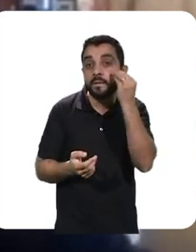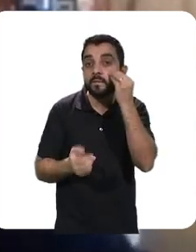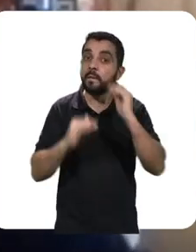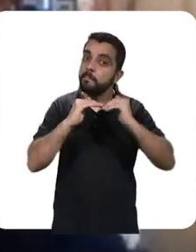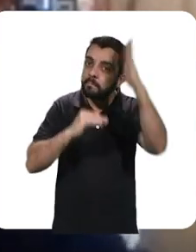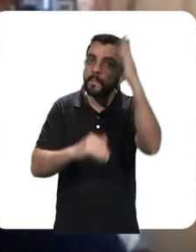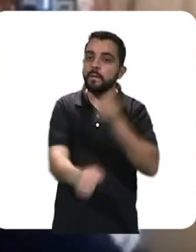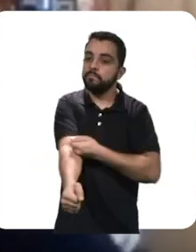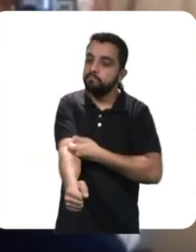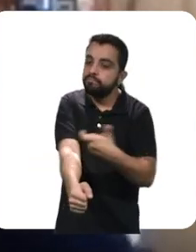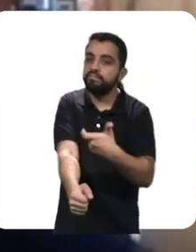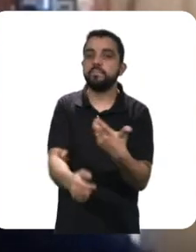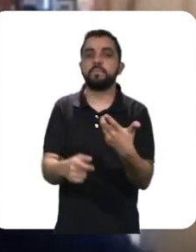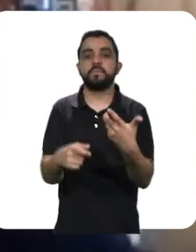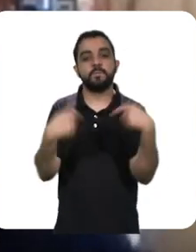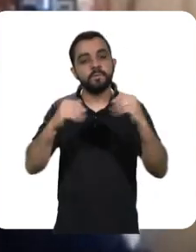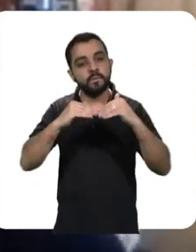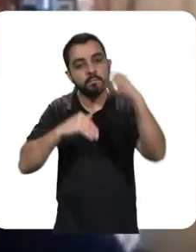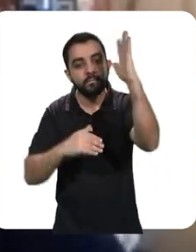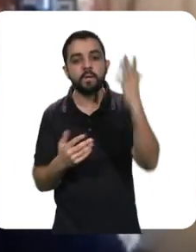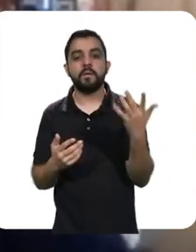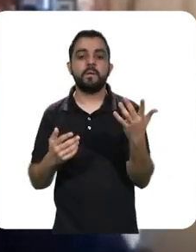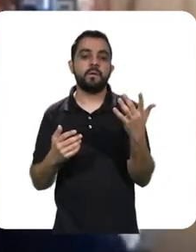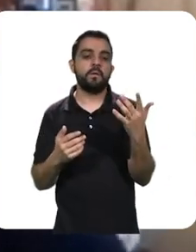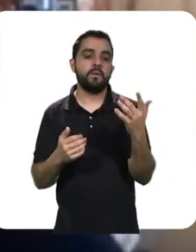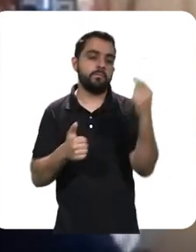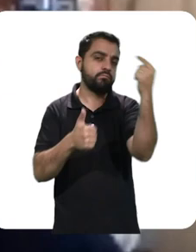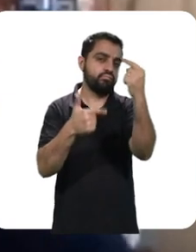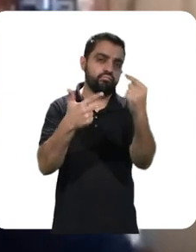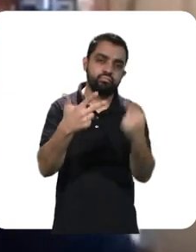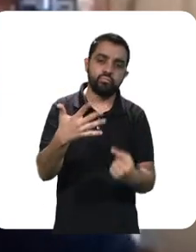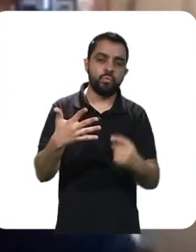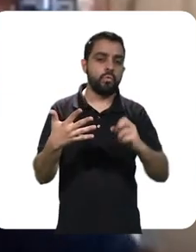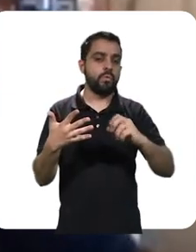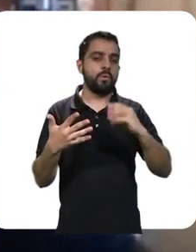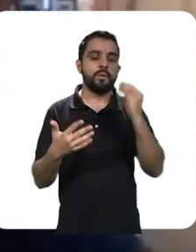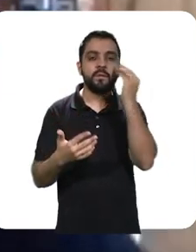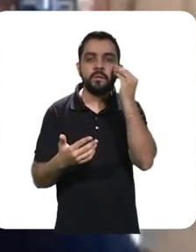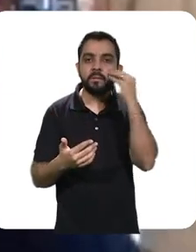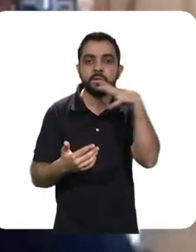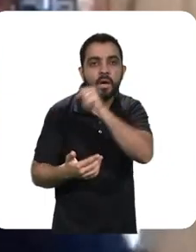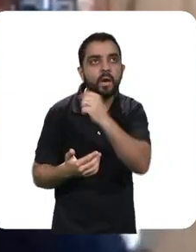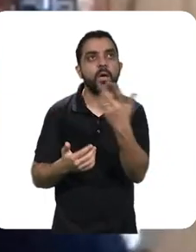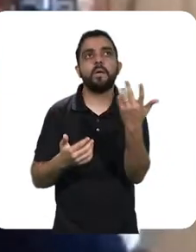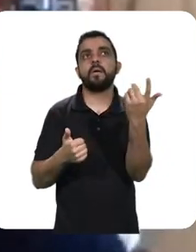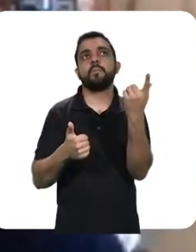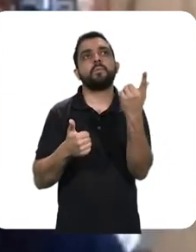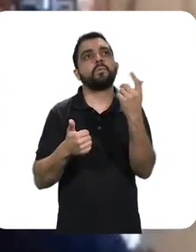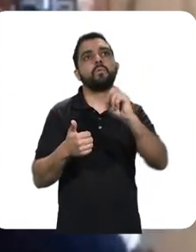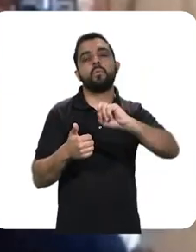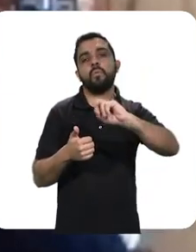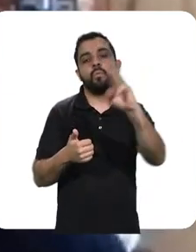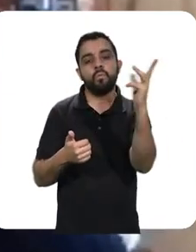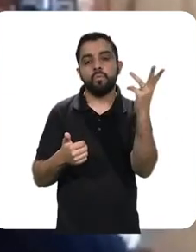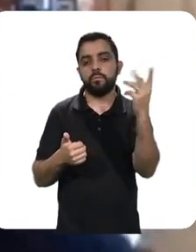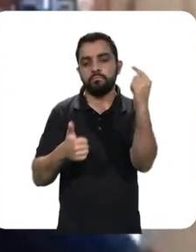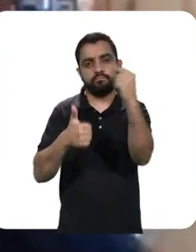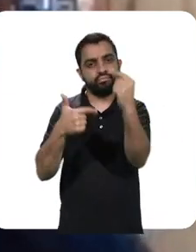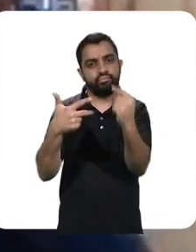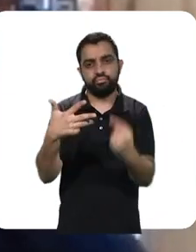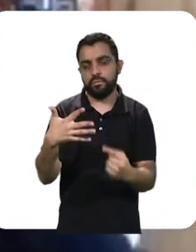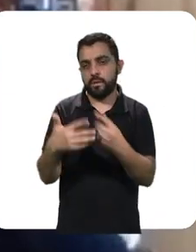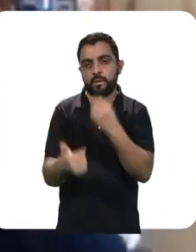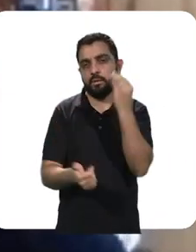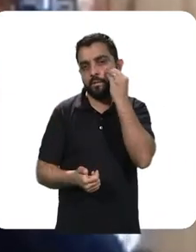no Brasil, seja com RT-PCR, biologia molecular, seja com teste rápido, considerando as dificuldades que